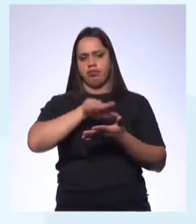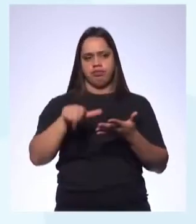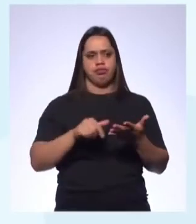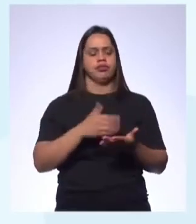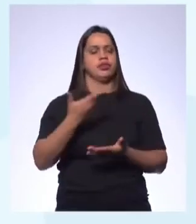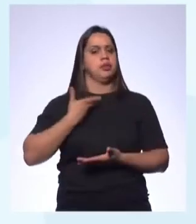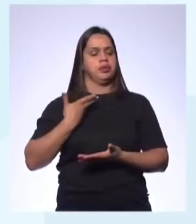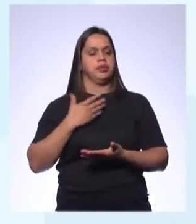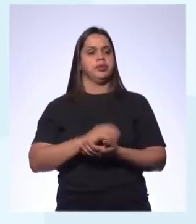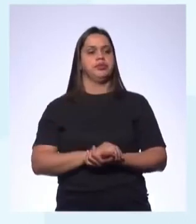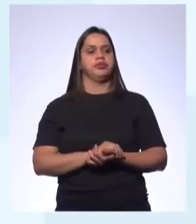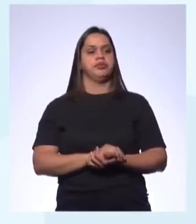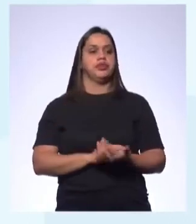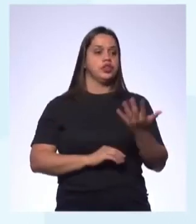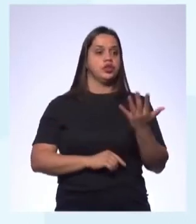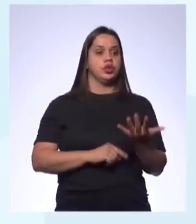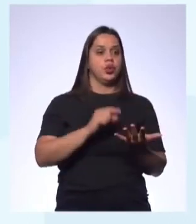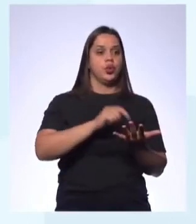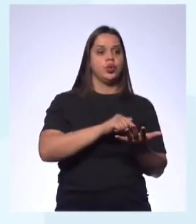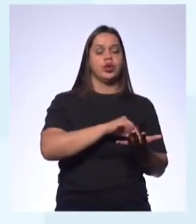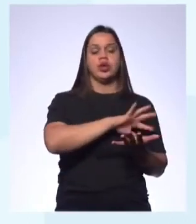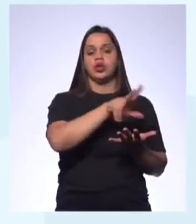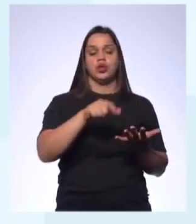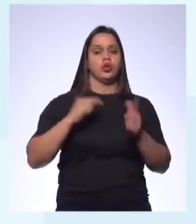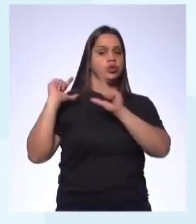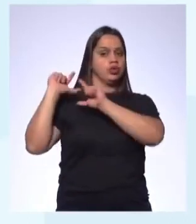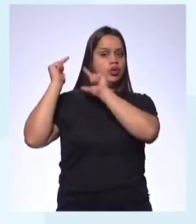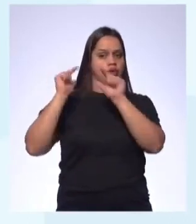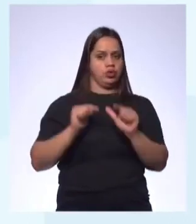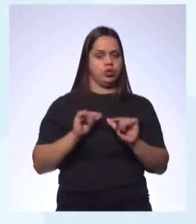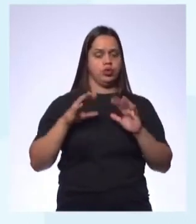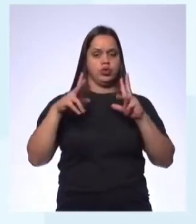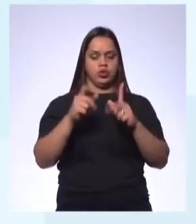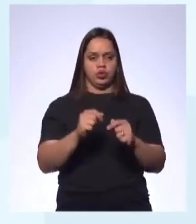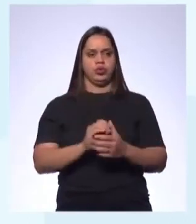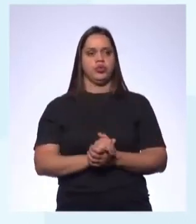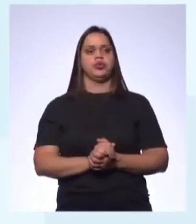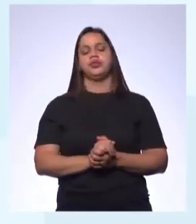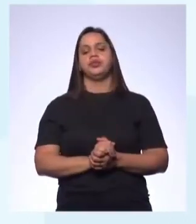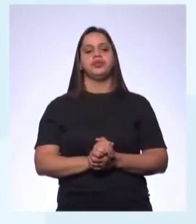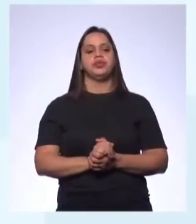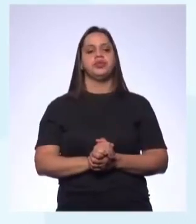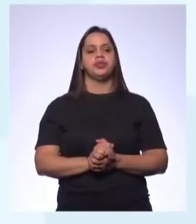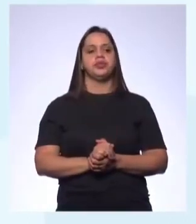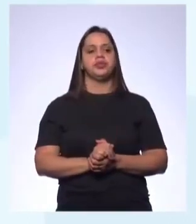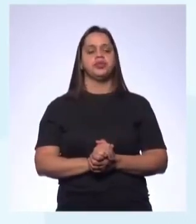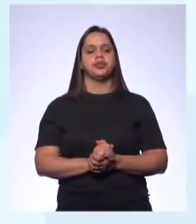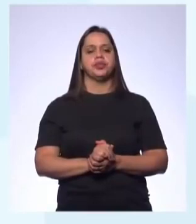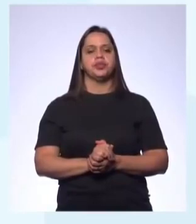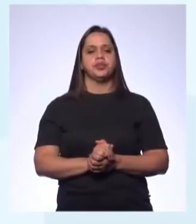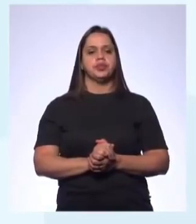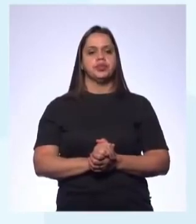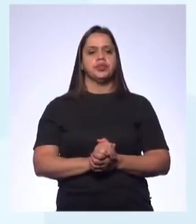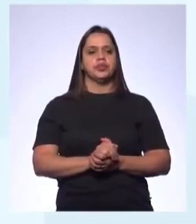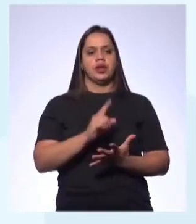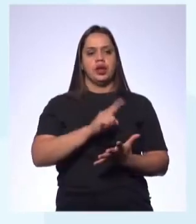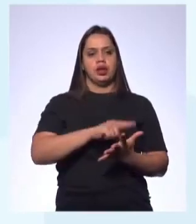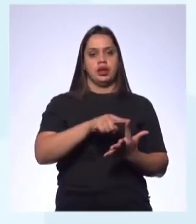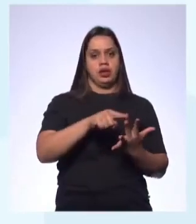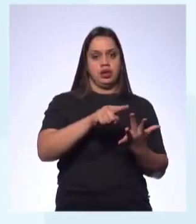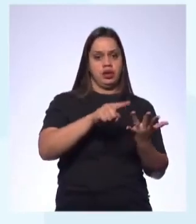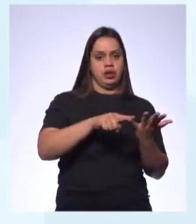amigo. E do outro lado, os traços genéticos, brown hair, straight hair, brown eyes, small nose e short,